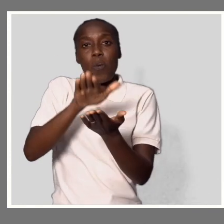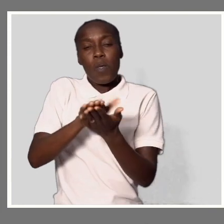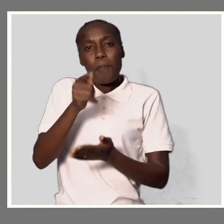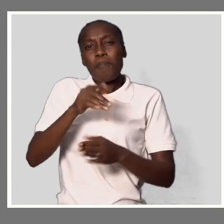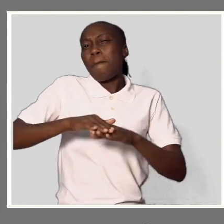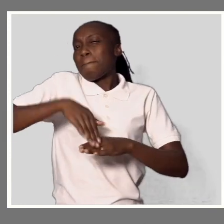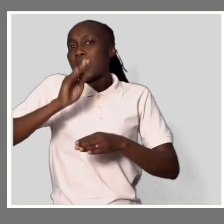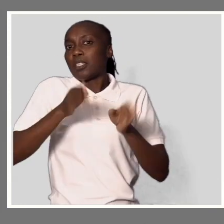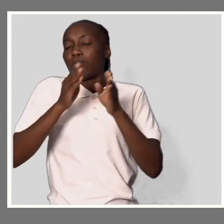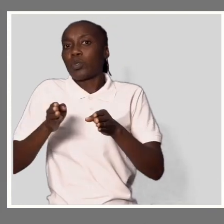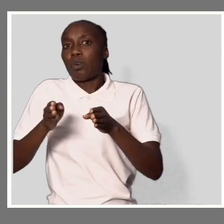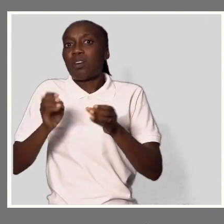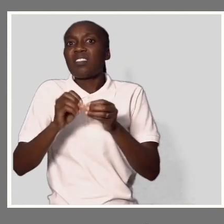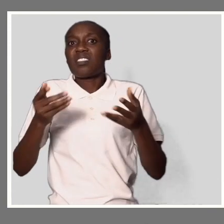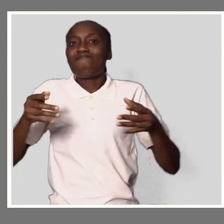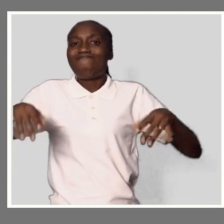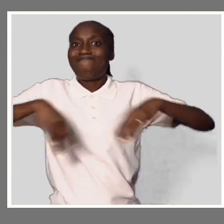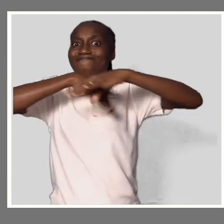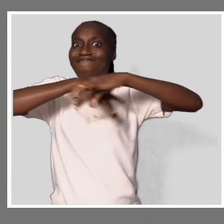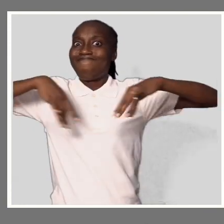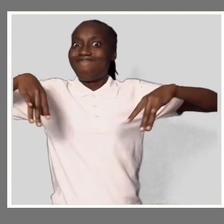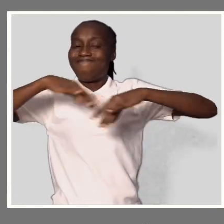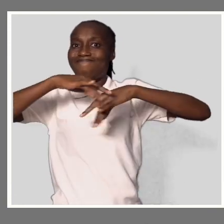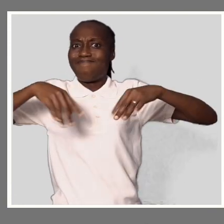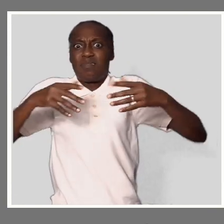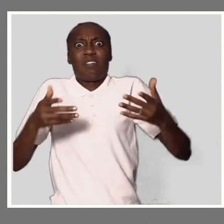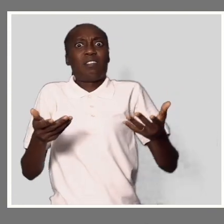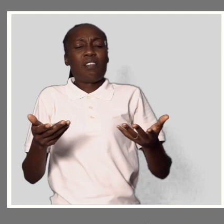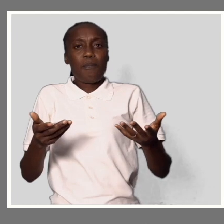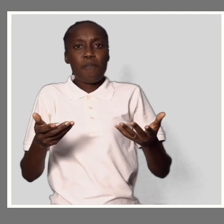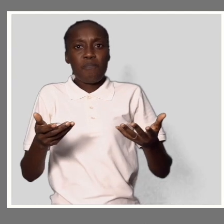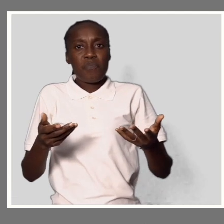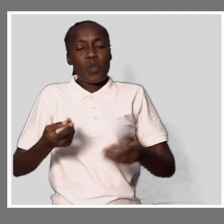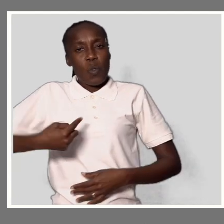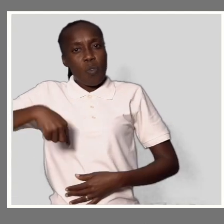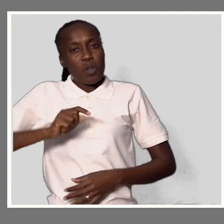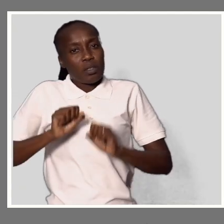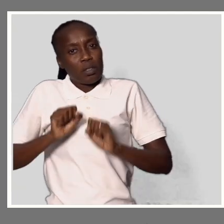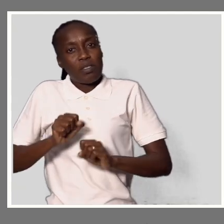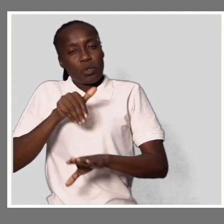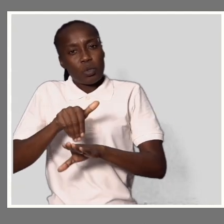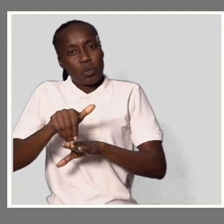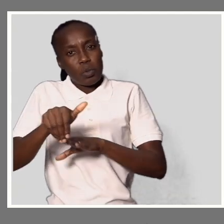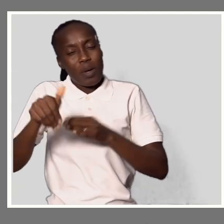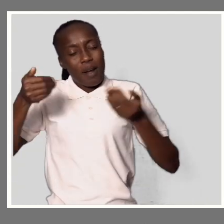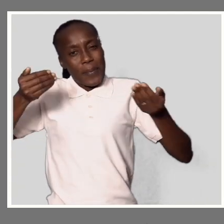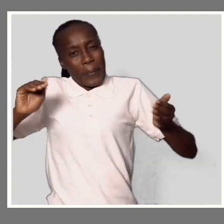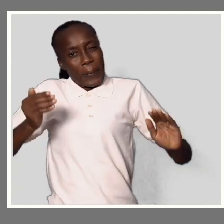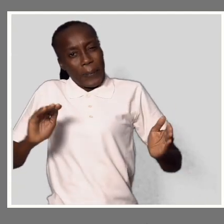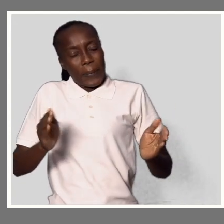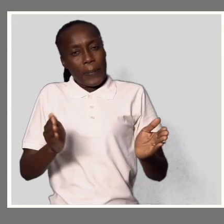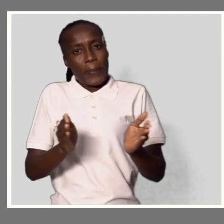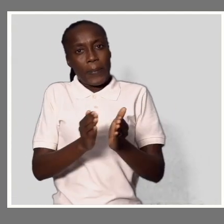onde tem mais pessoas a circularem sem motivo plausível. Então, isso é que temos que continuar a combater.